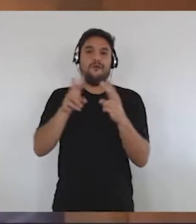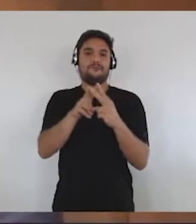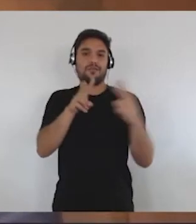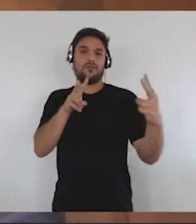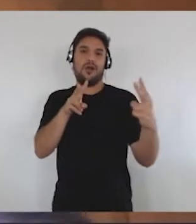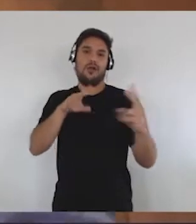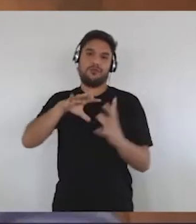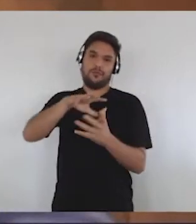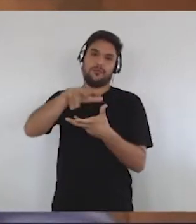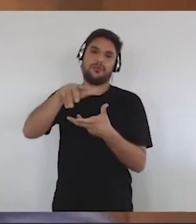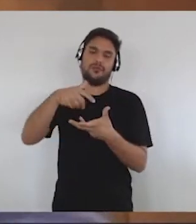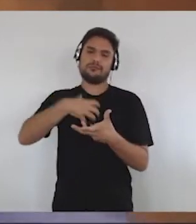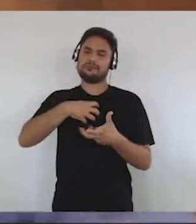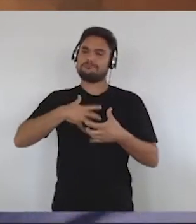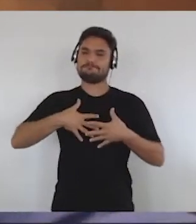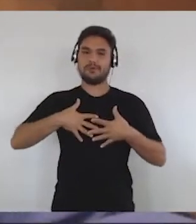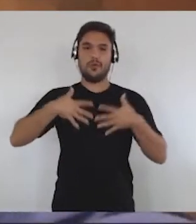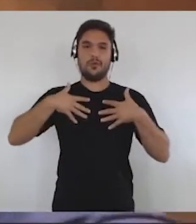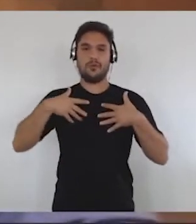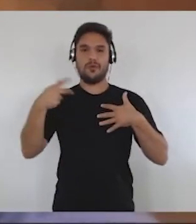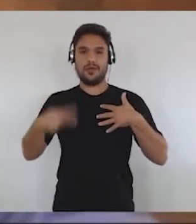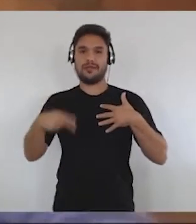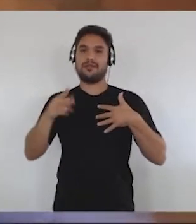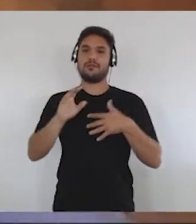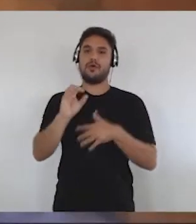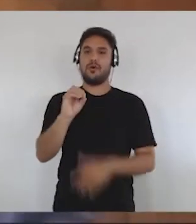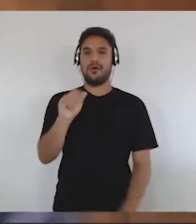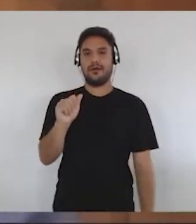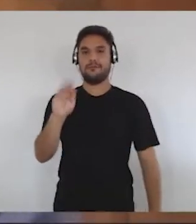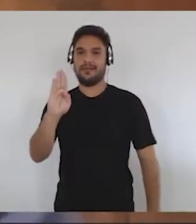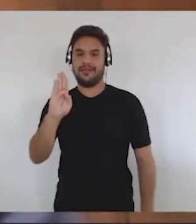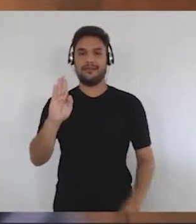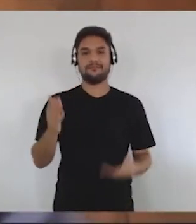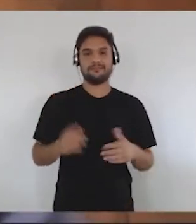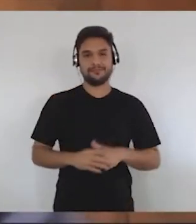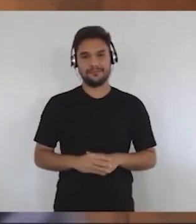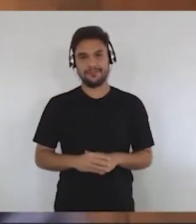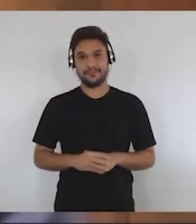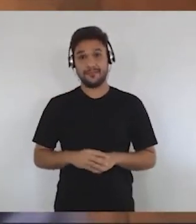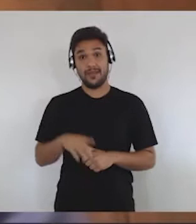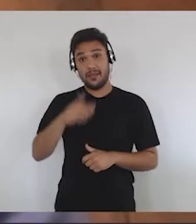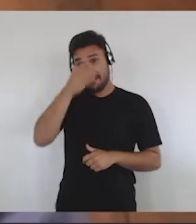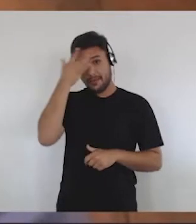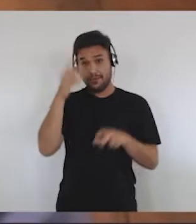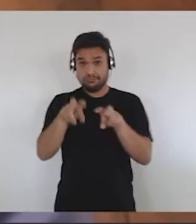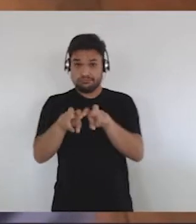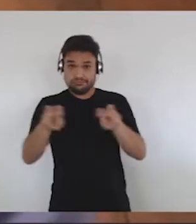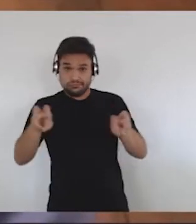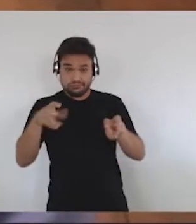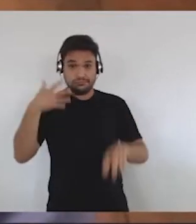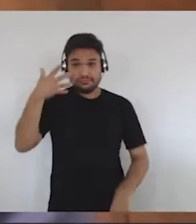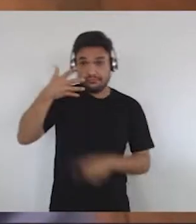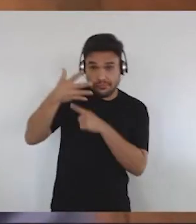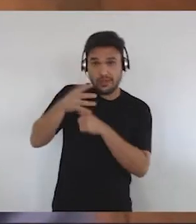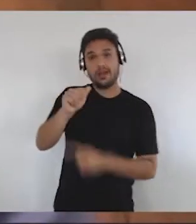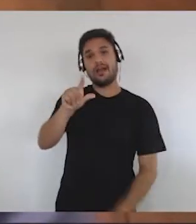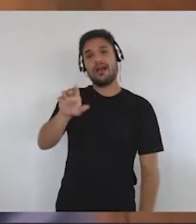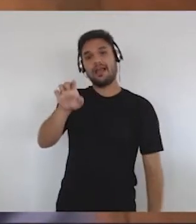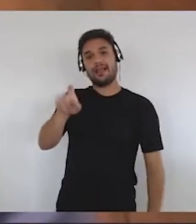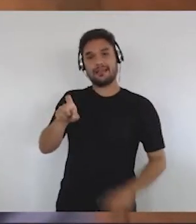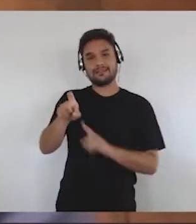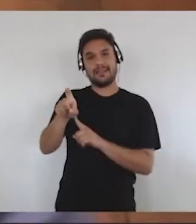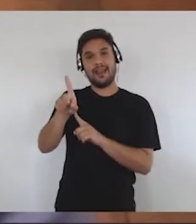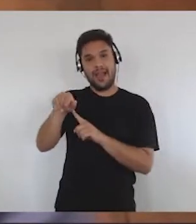muita honra e orgulho, promovido pelo Conselho Federal da OAB. São os nossos expositores. Alex Sarkis,